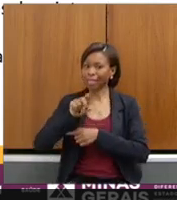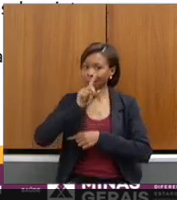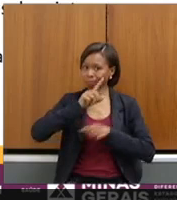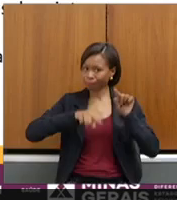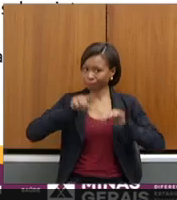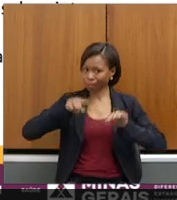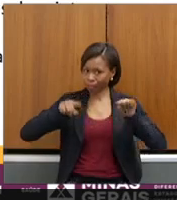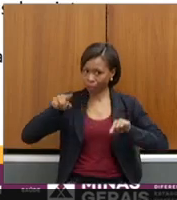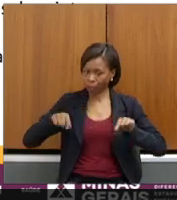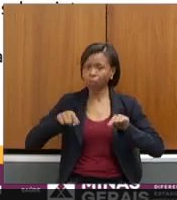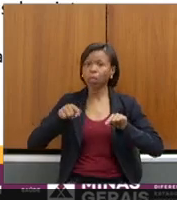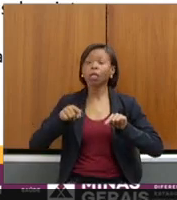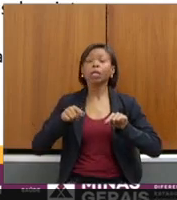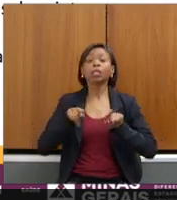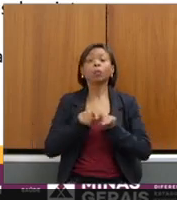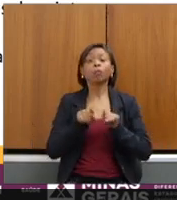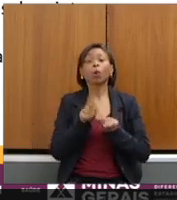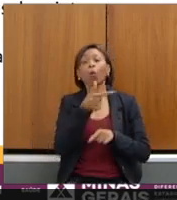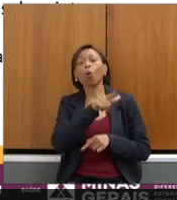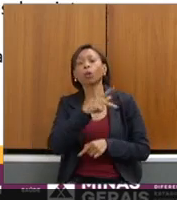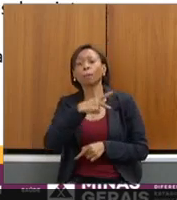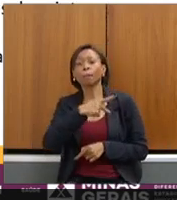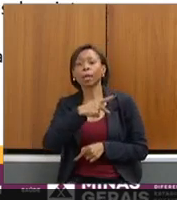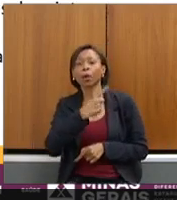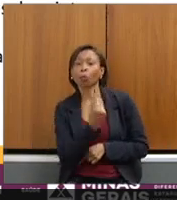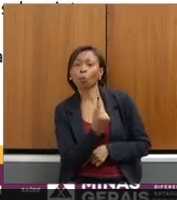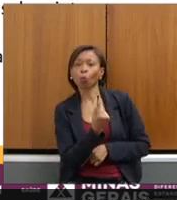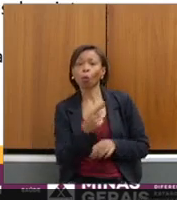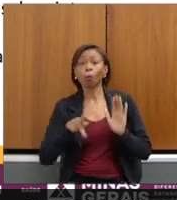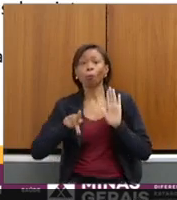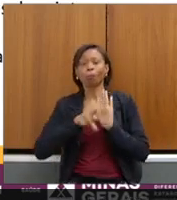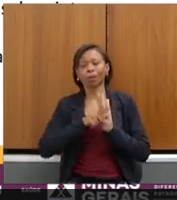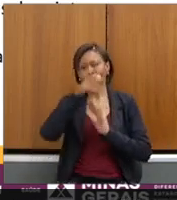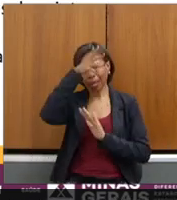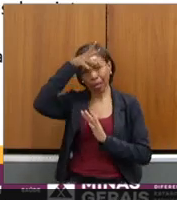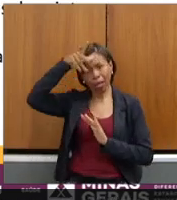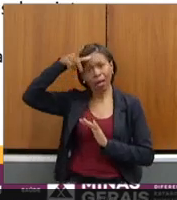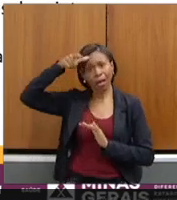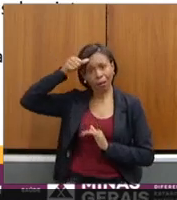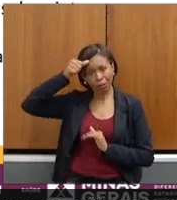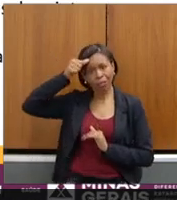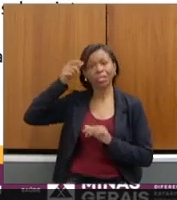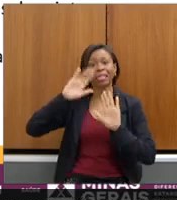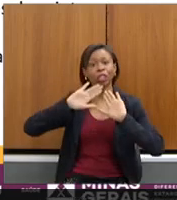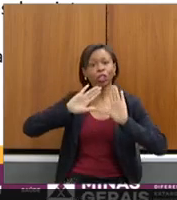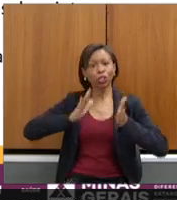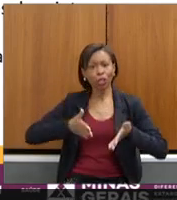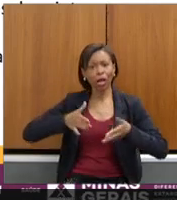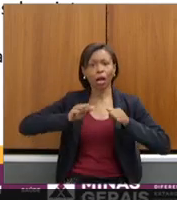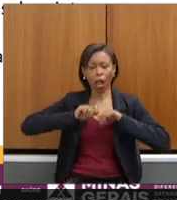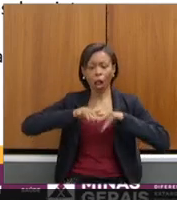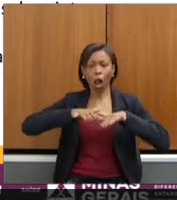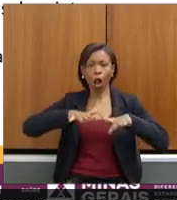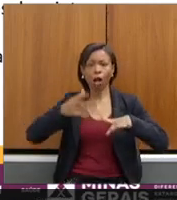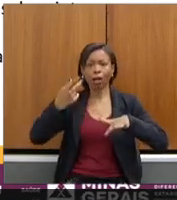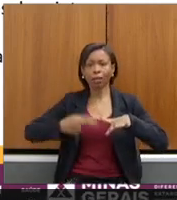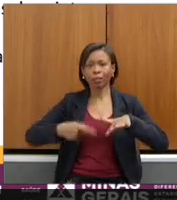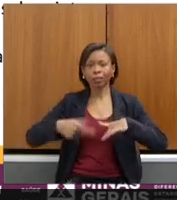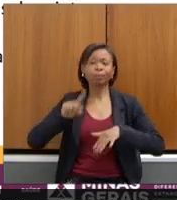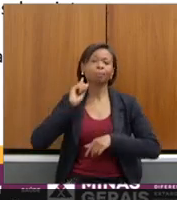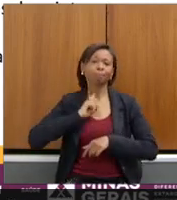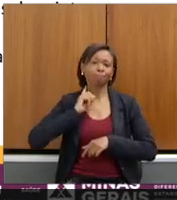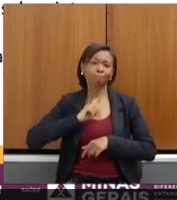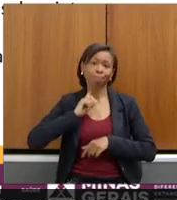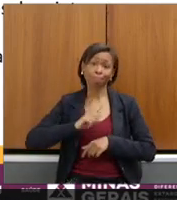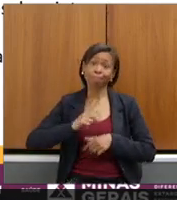temos também a variante P1 e a variante do Amazonas que também ela já está circulando em Minas Gerais e